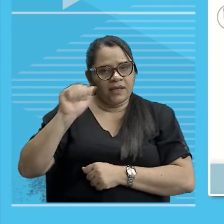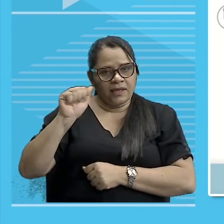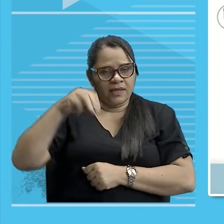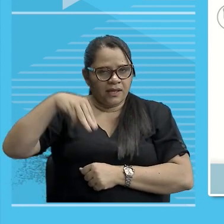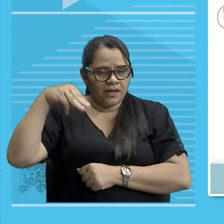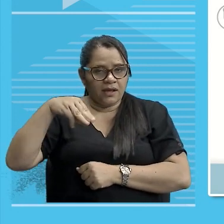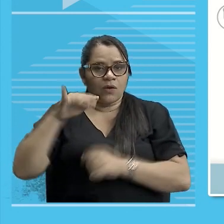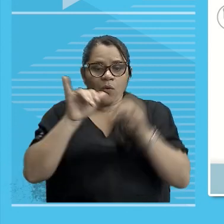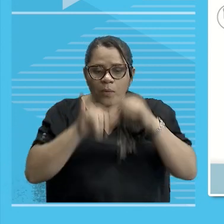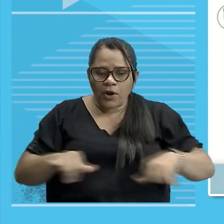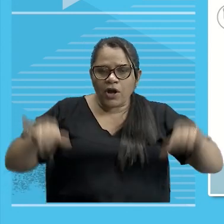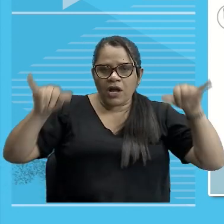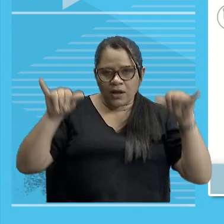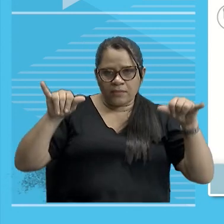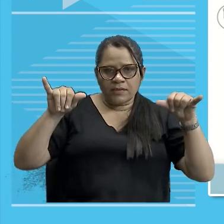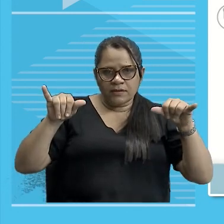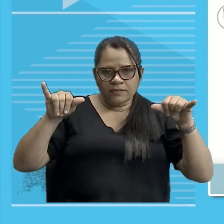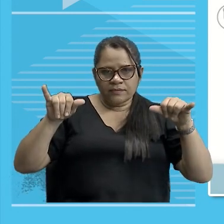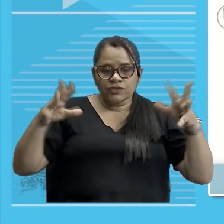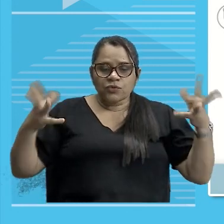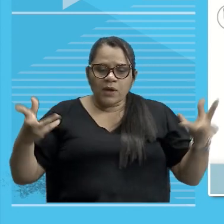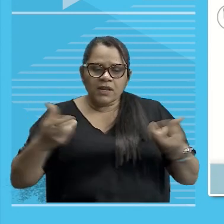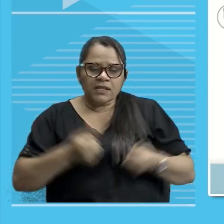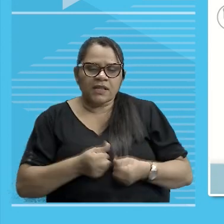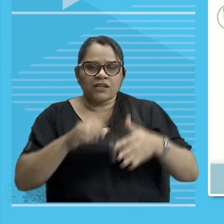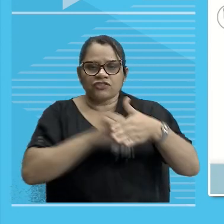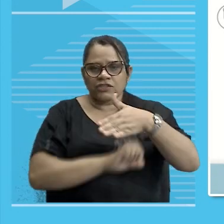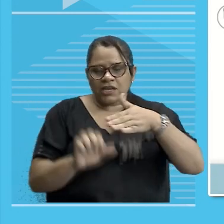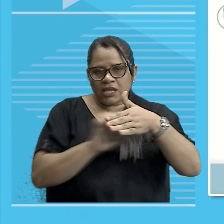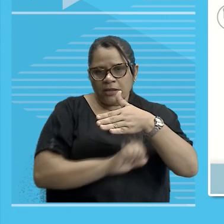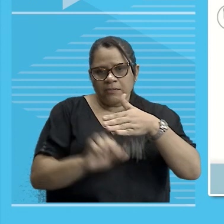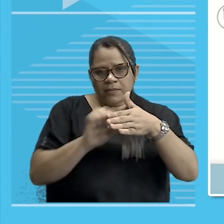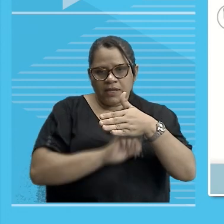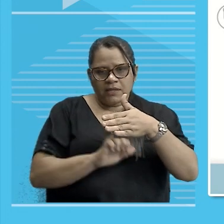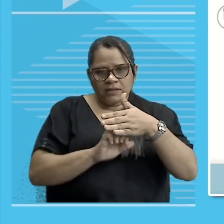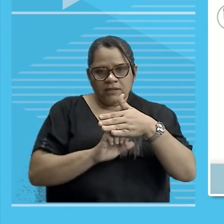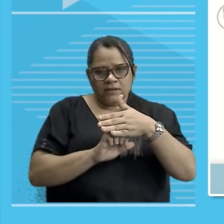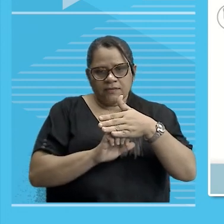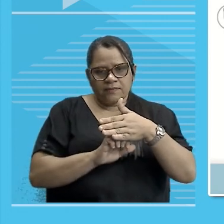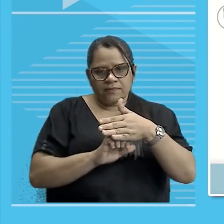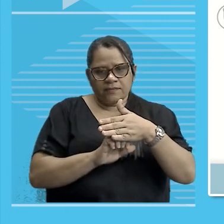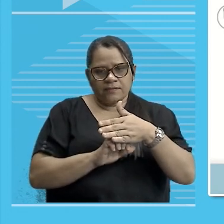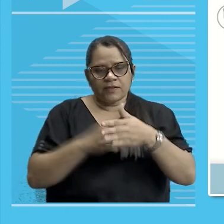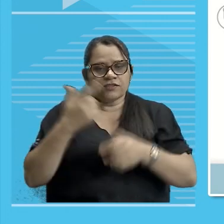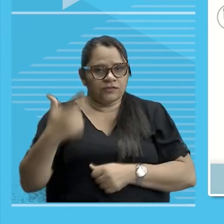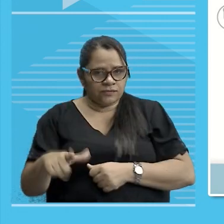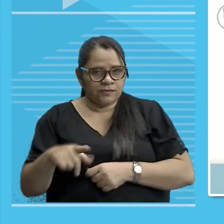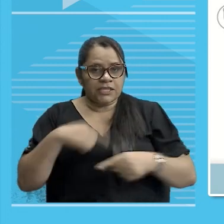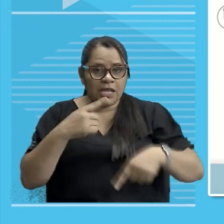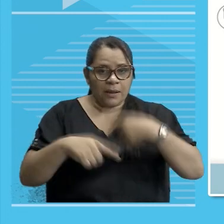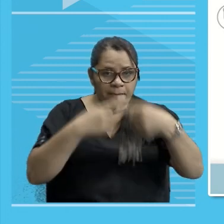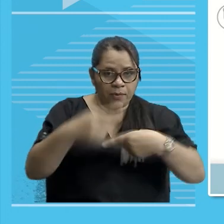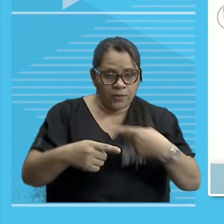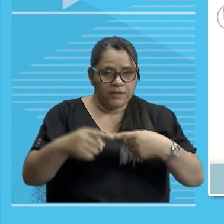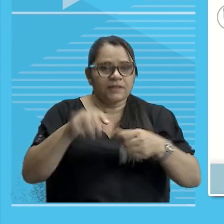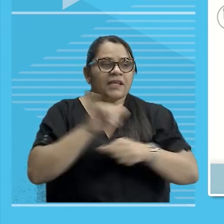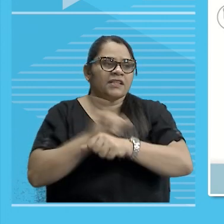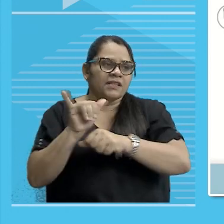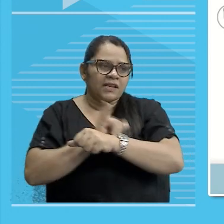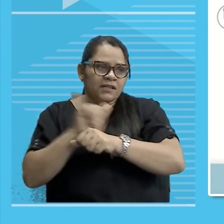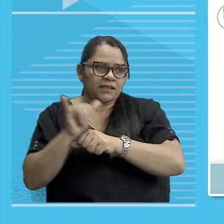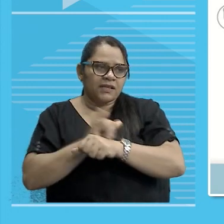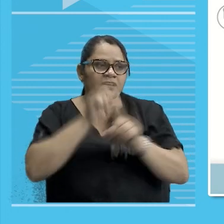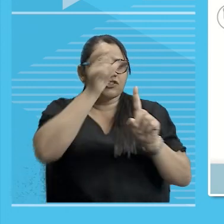o programa de qualidade que a empresa me perdi aqui pera aí apoia-se um método